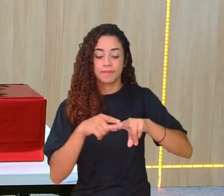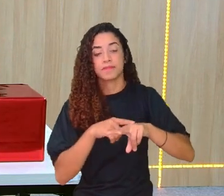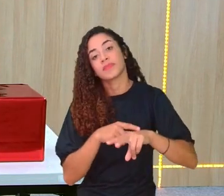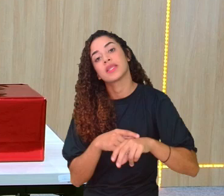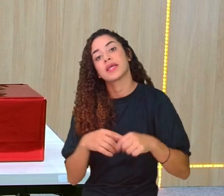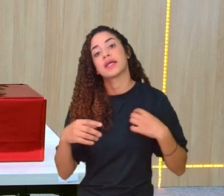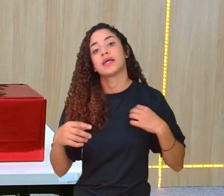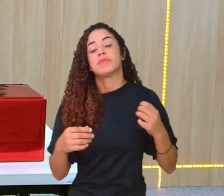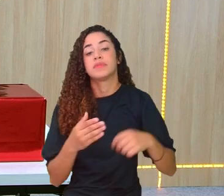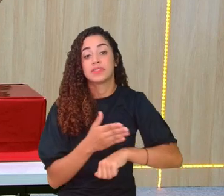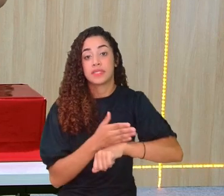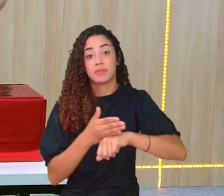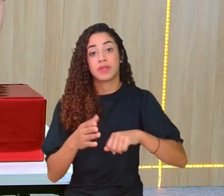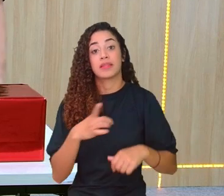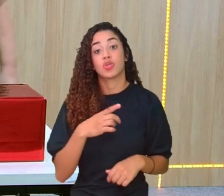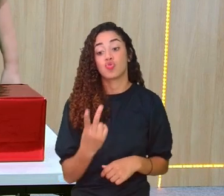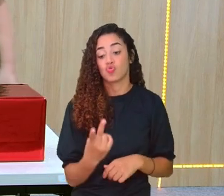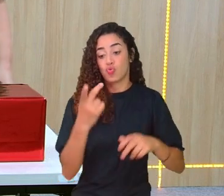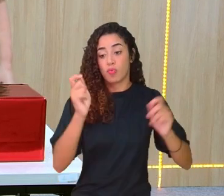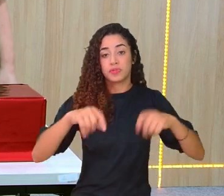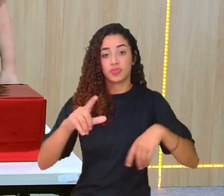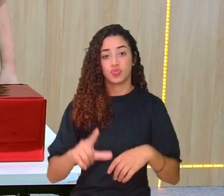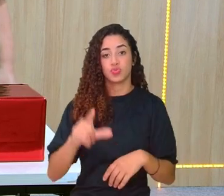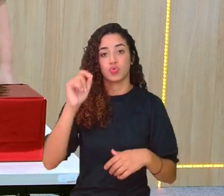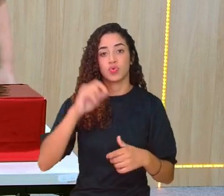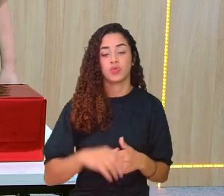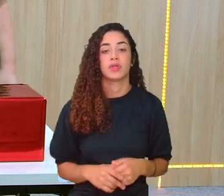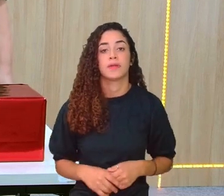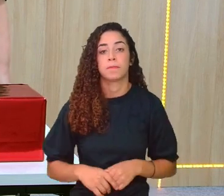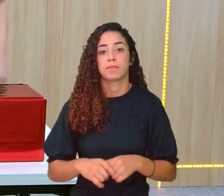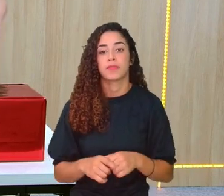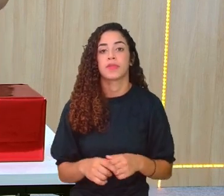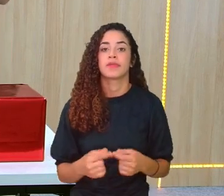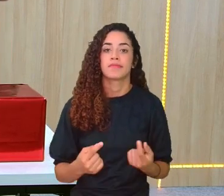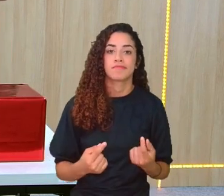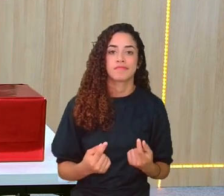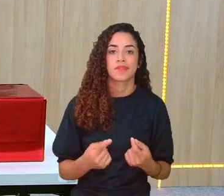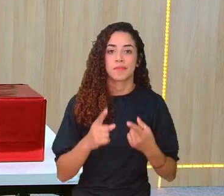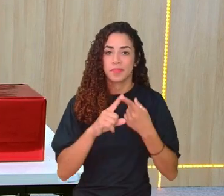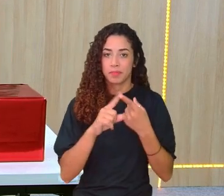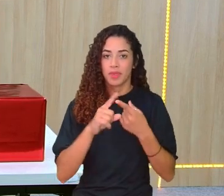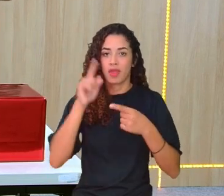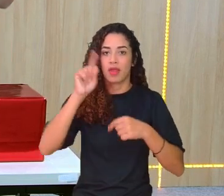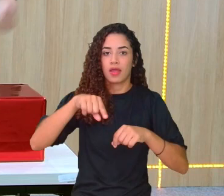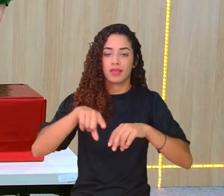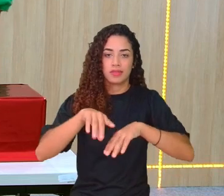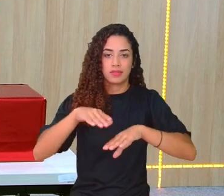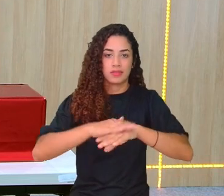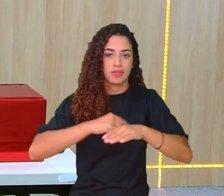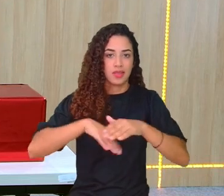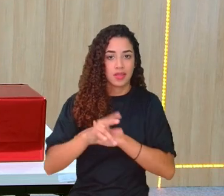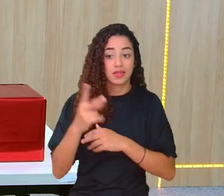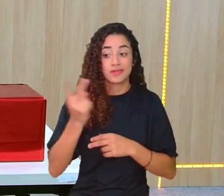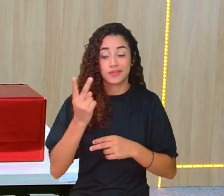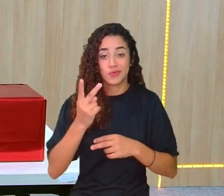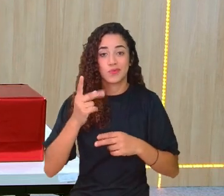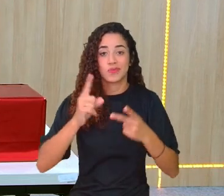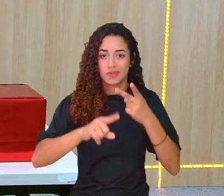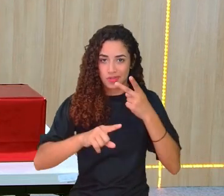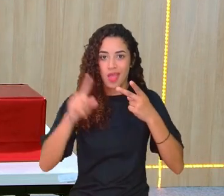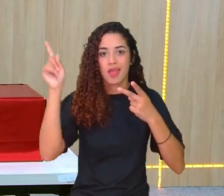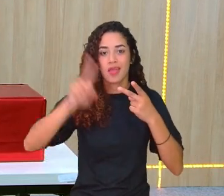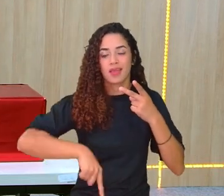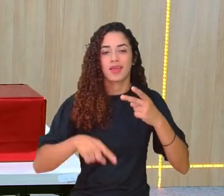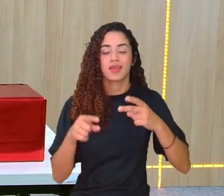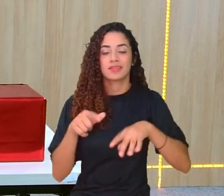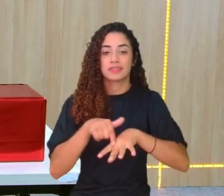jeans, camisa branca. Aí a primeira possibilidade, tênis. A segunda possibilidade, sandália. A